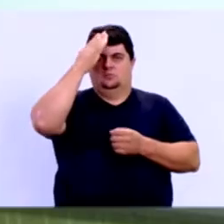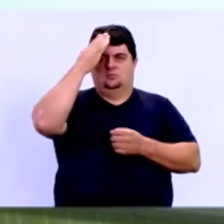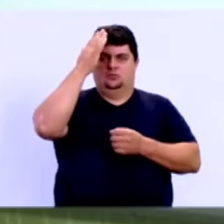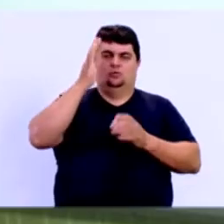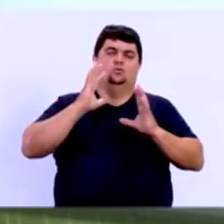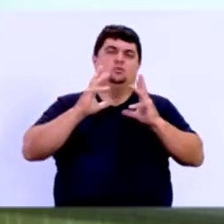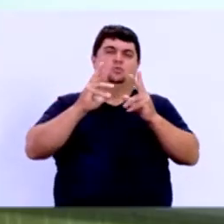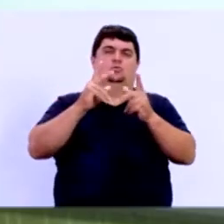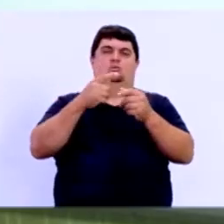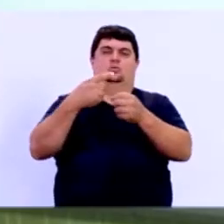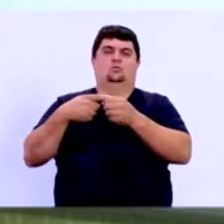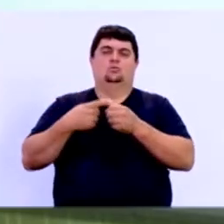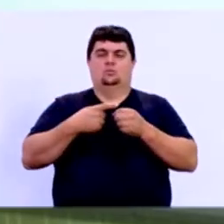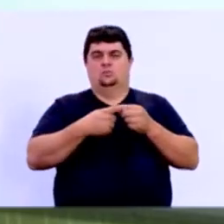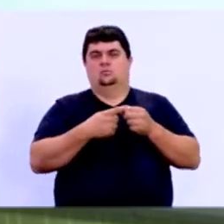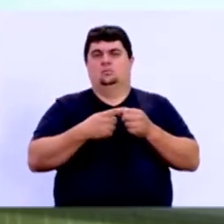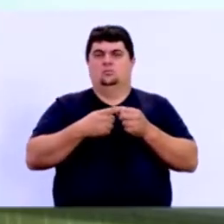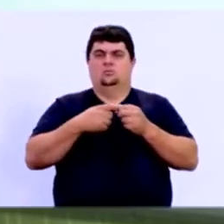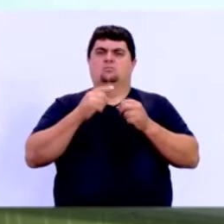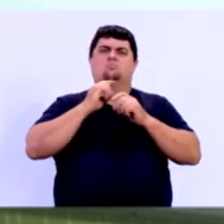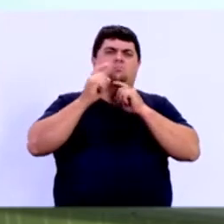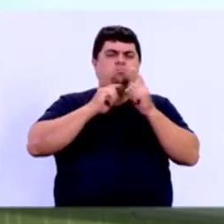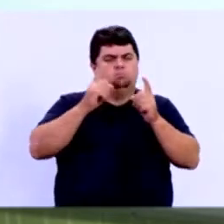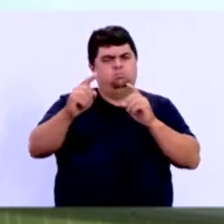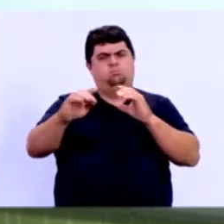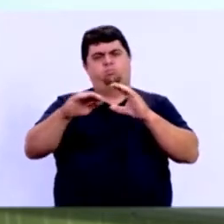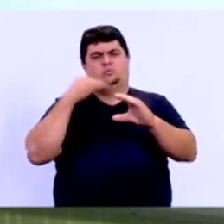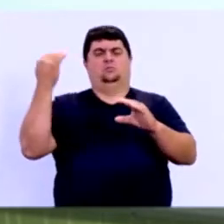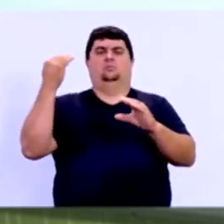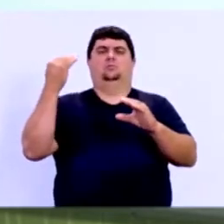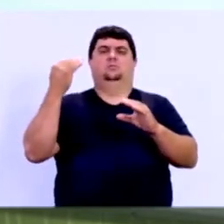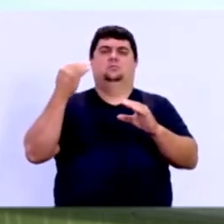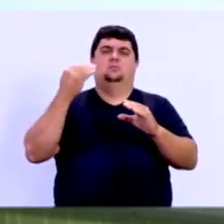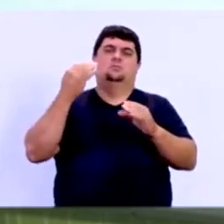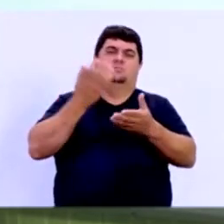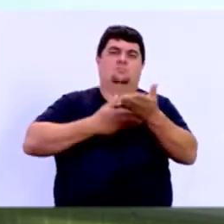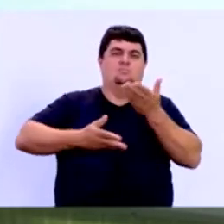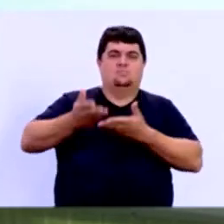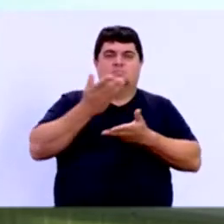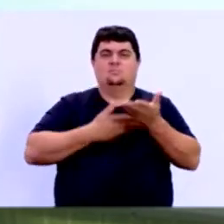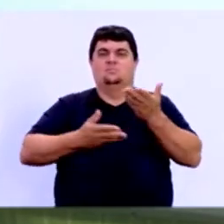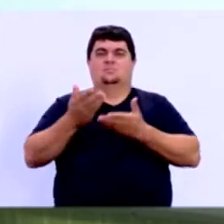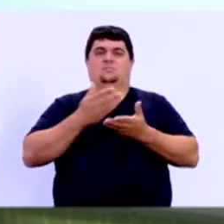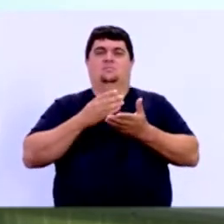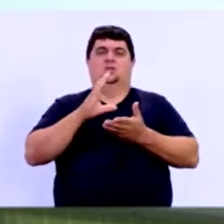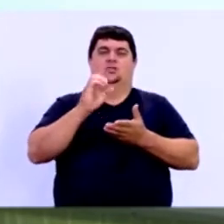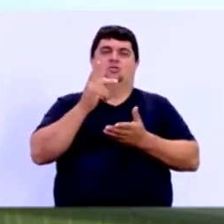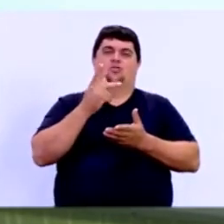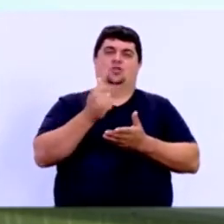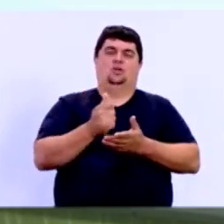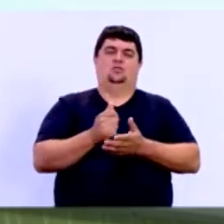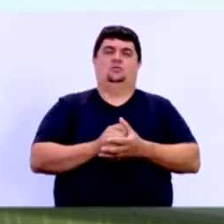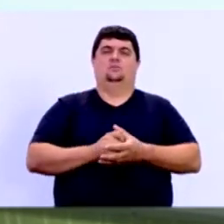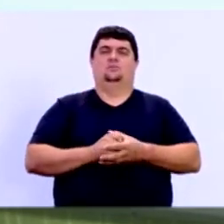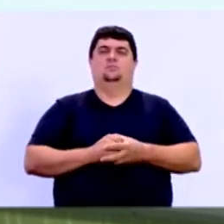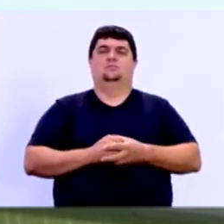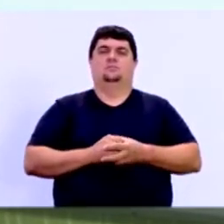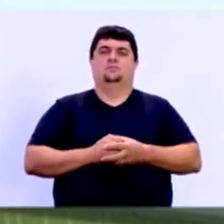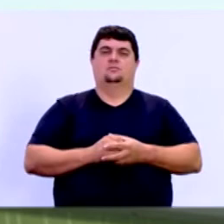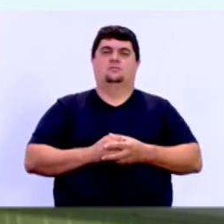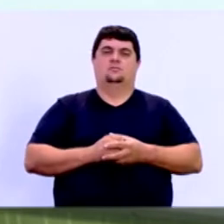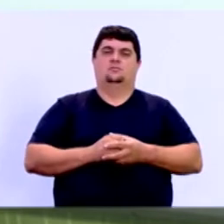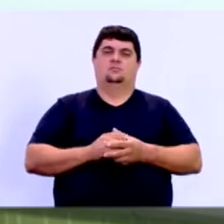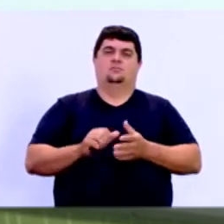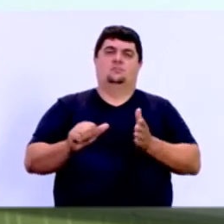demais polos, tá? Mandem as dúvidas, vamos participar, né? A interação e a participação é muito bacana. Então vamos